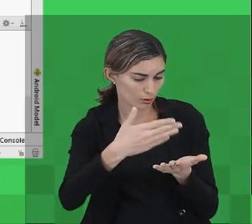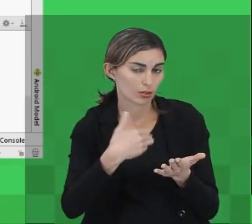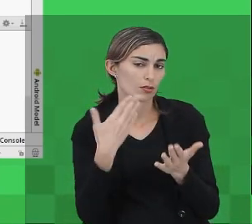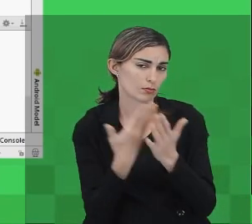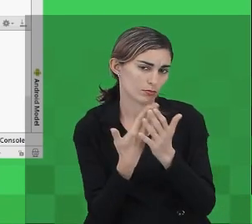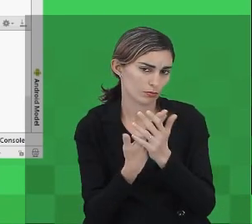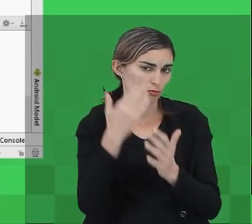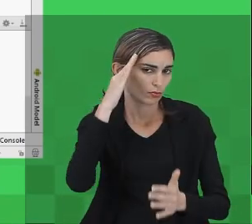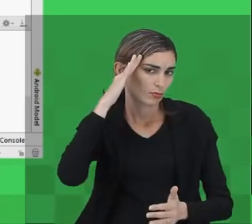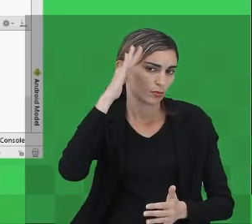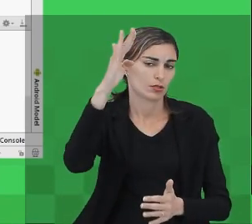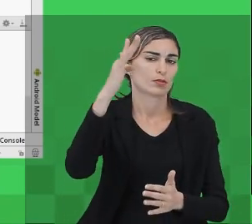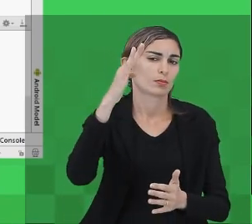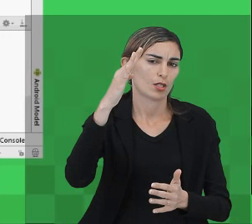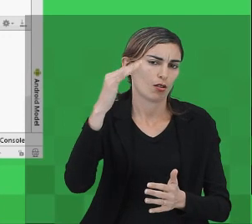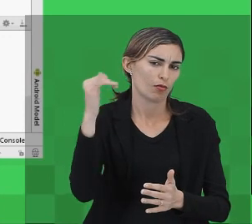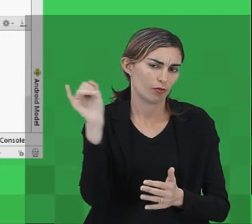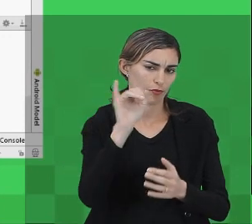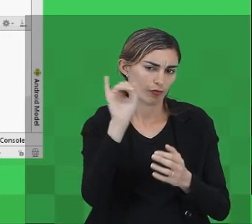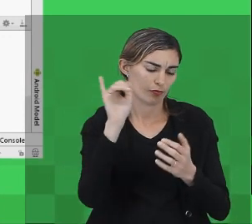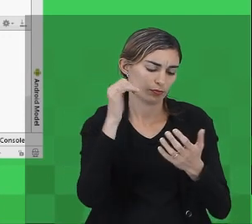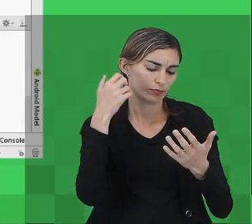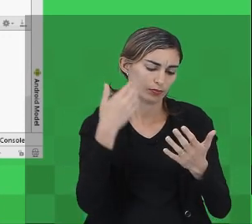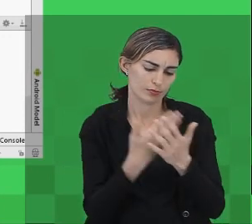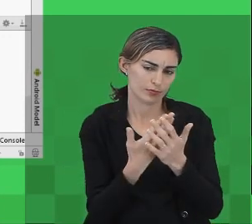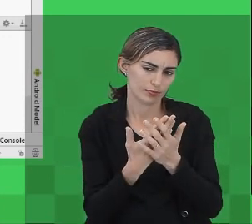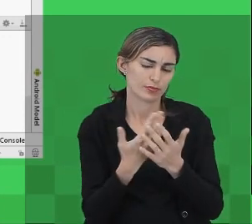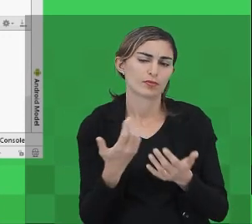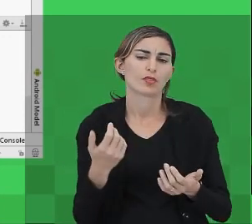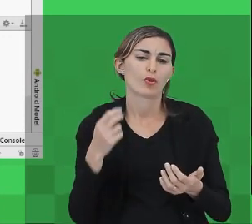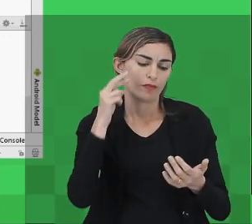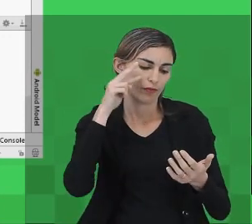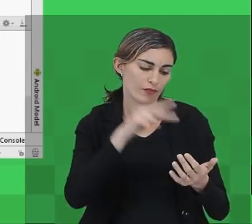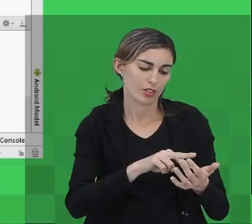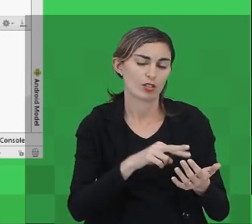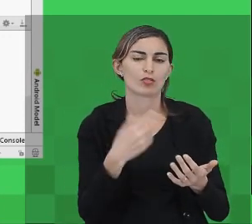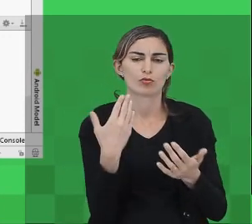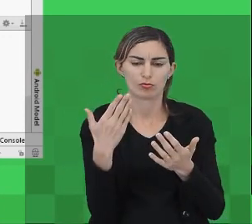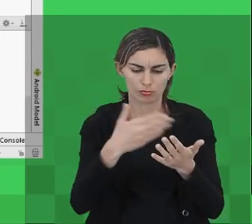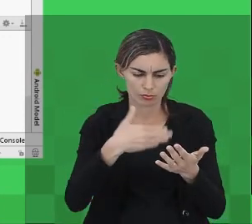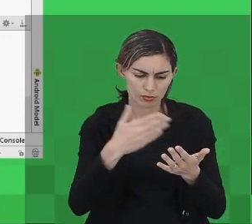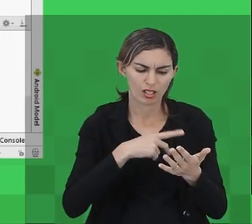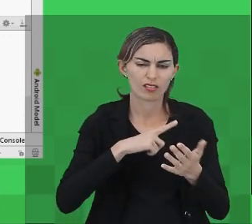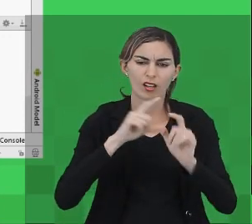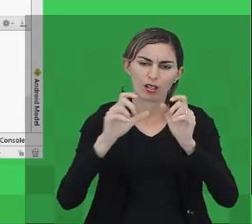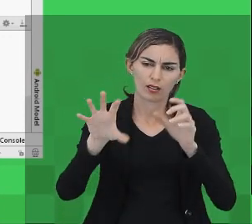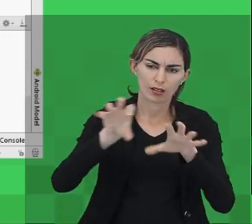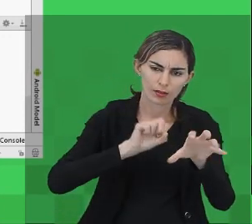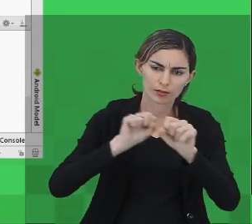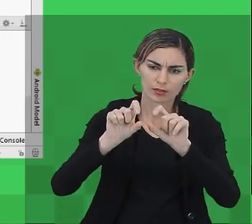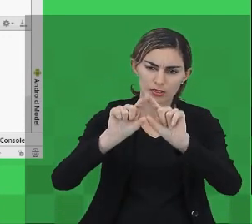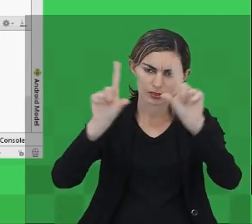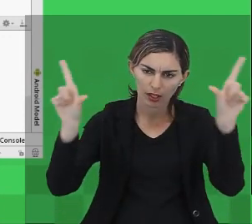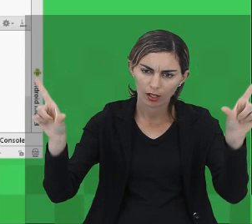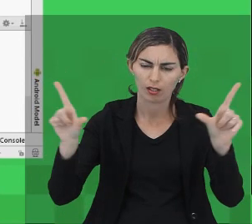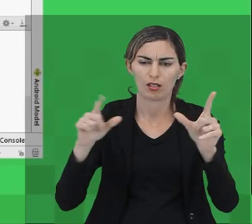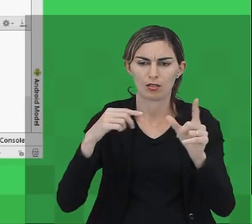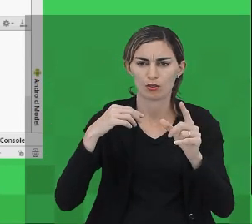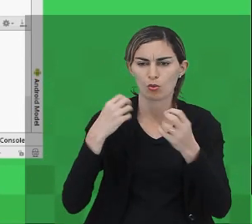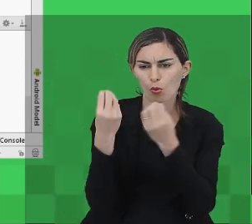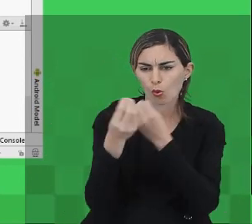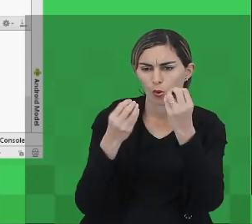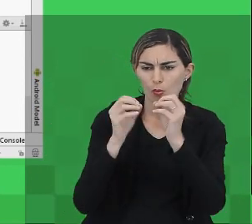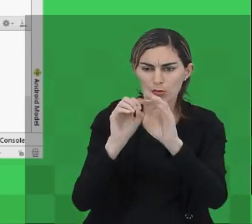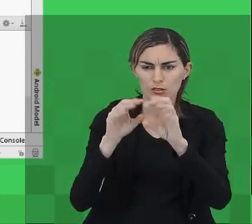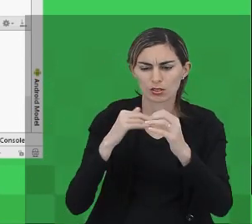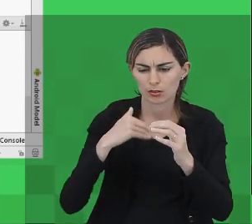que o caderno de estudo é a sua principal fonte de informação. Então, olhe, lá tem capturas de tela, lá tem um passo